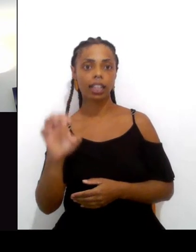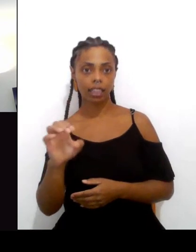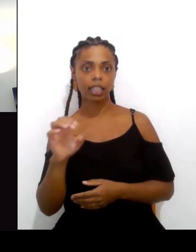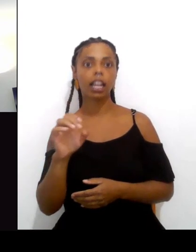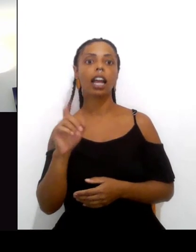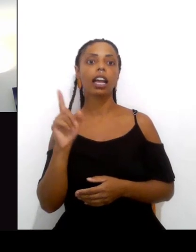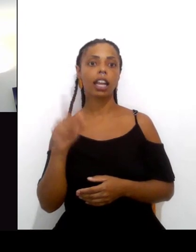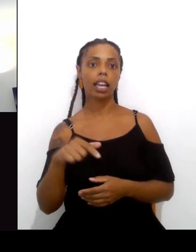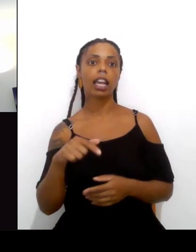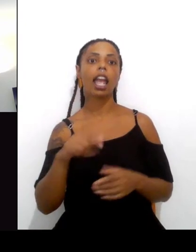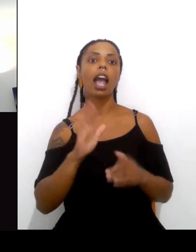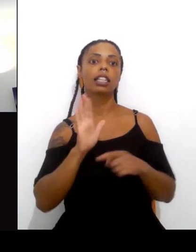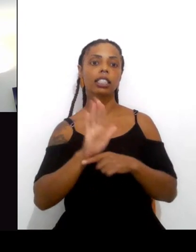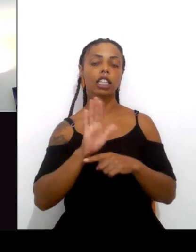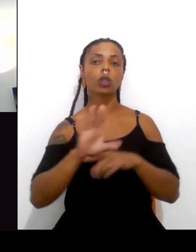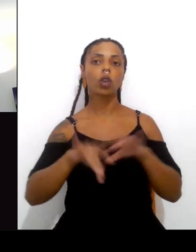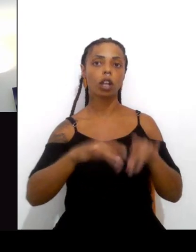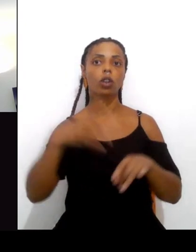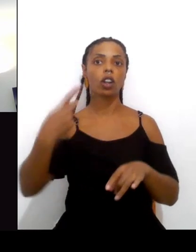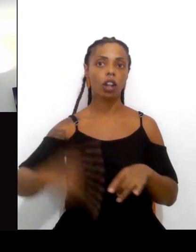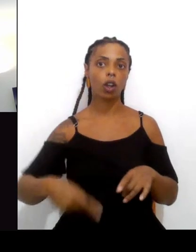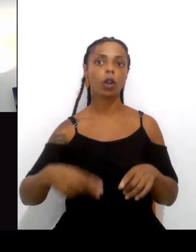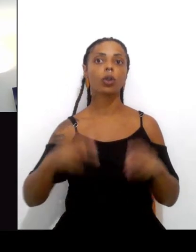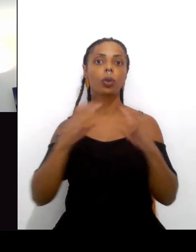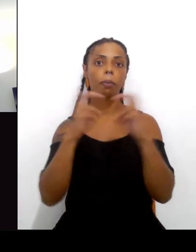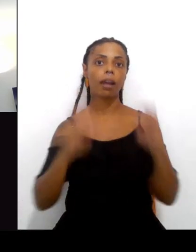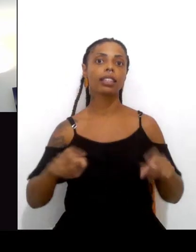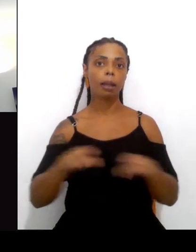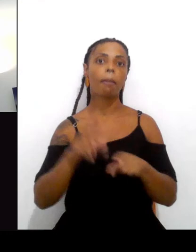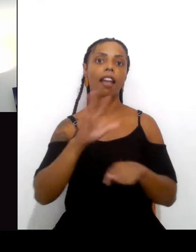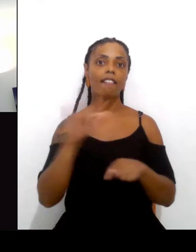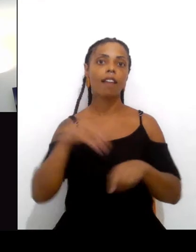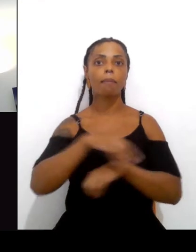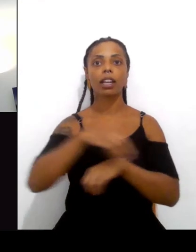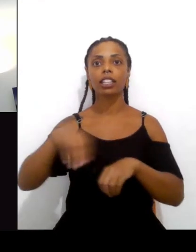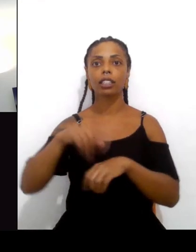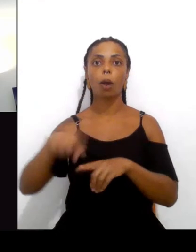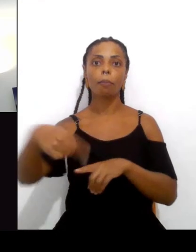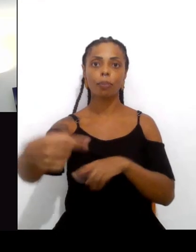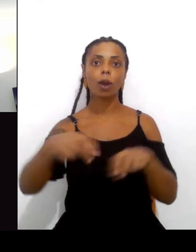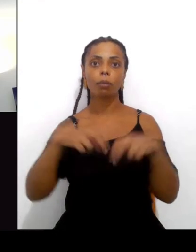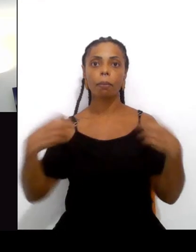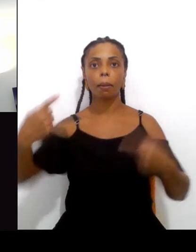no museu que vai mediar a próxima mesa muito obrigada